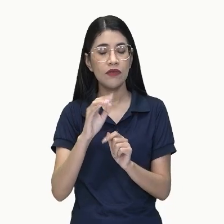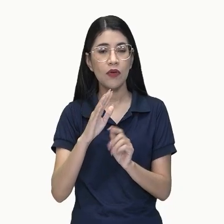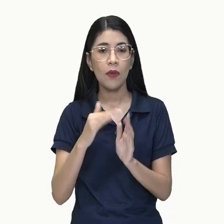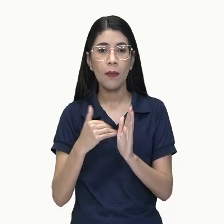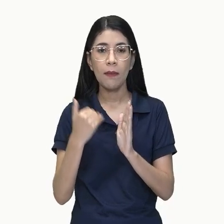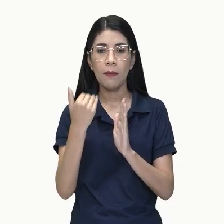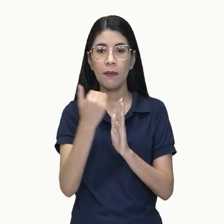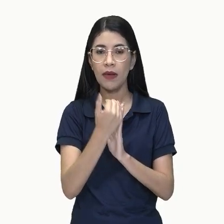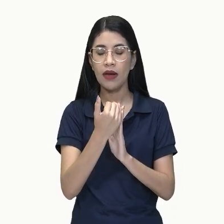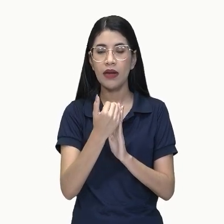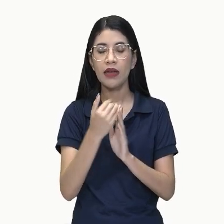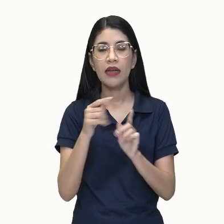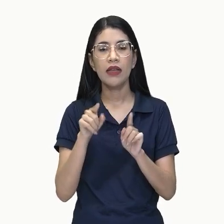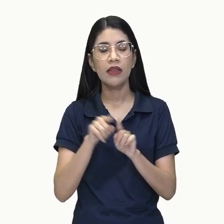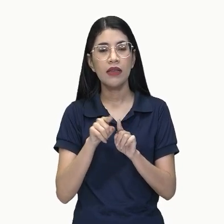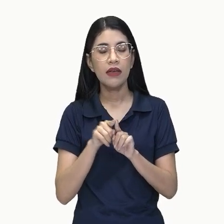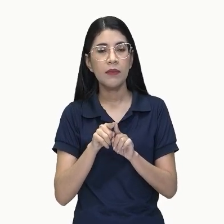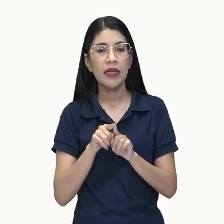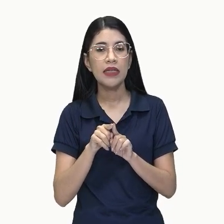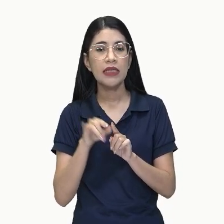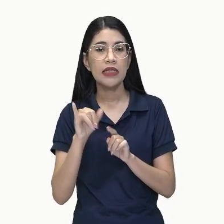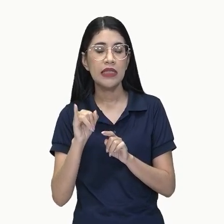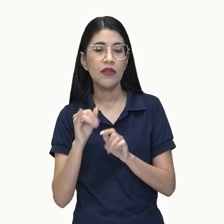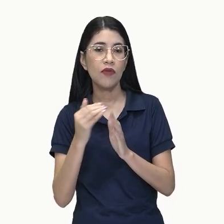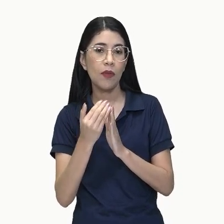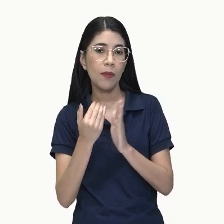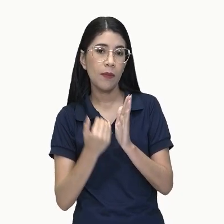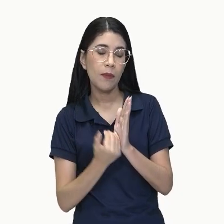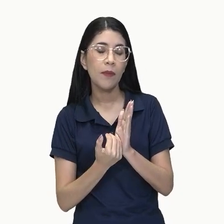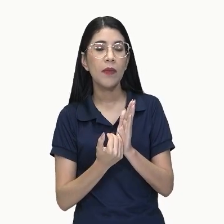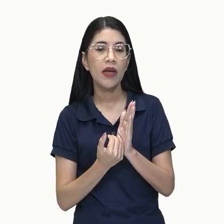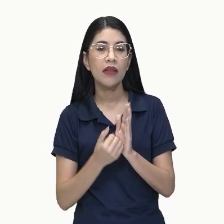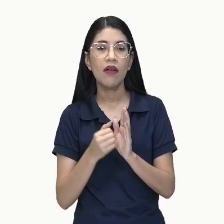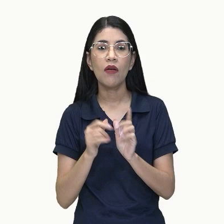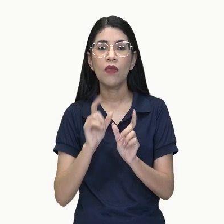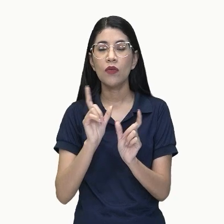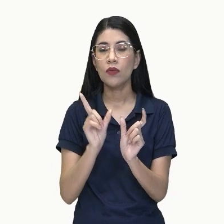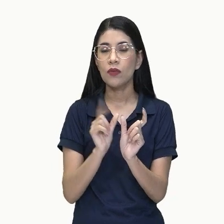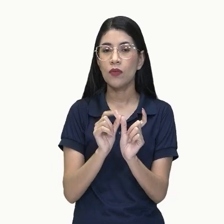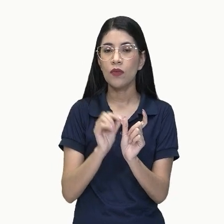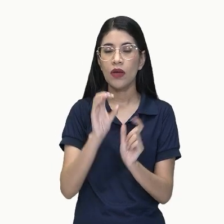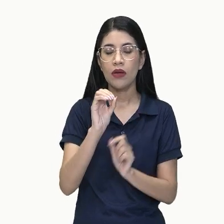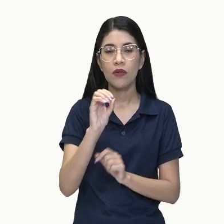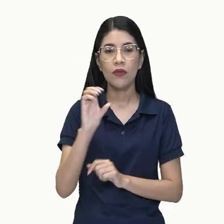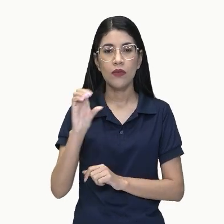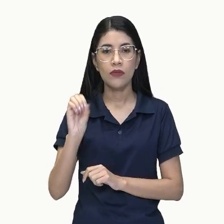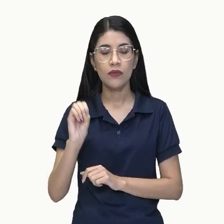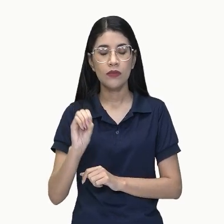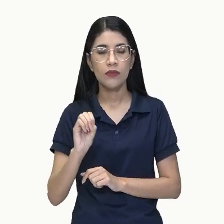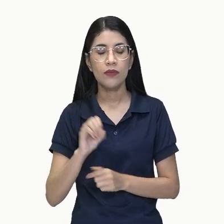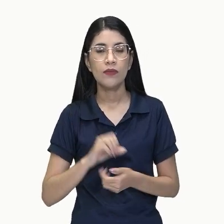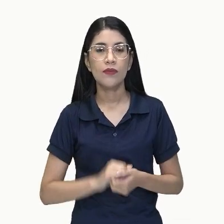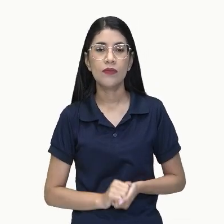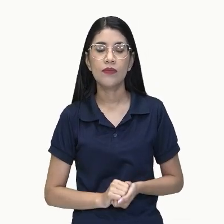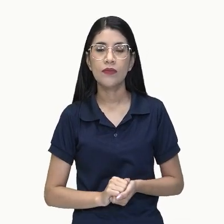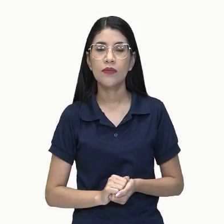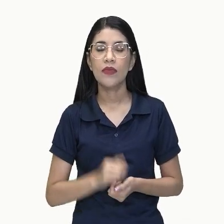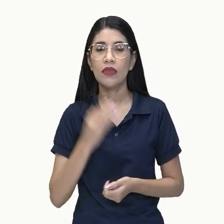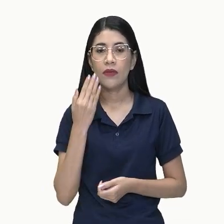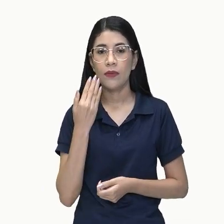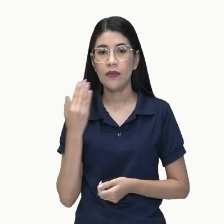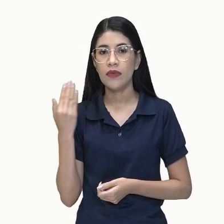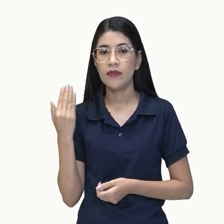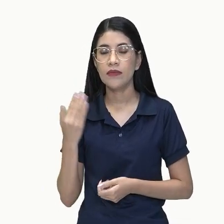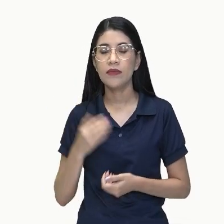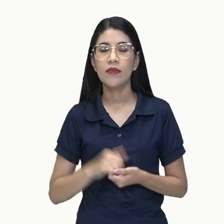maior, e para a carga menor você vai usar o sufixo oso. Então, a gente tem aqui um